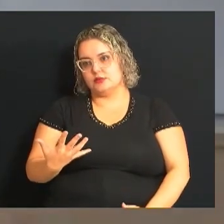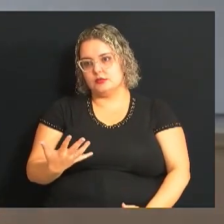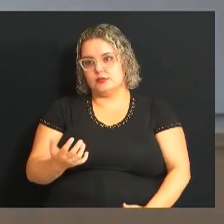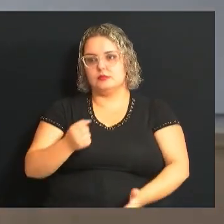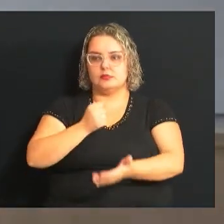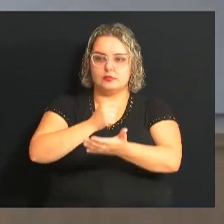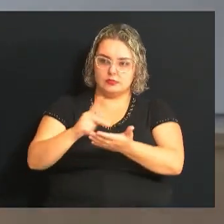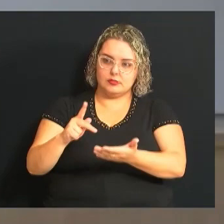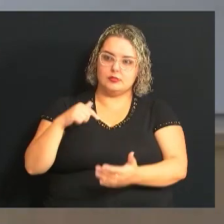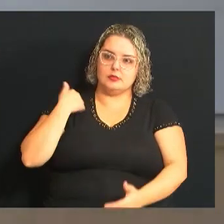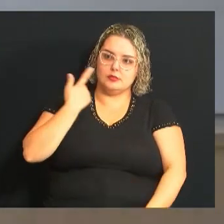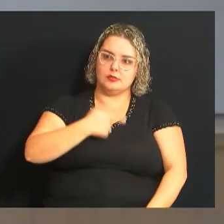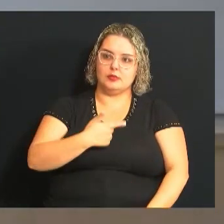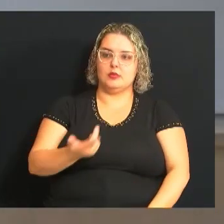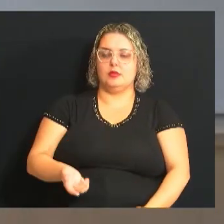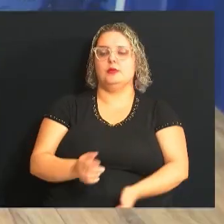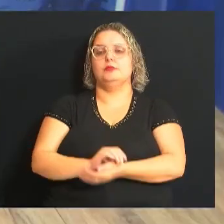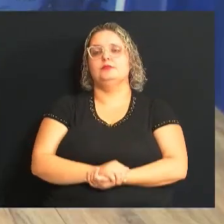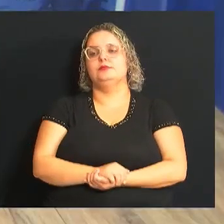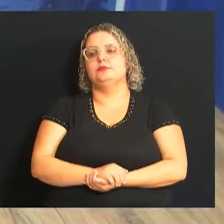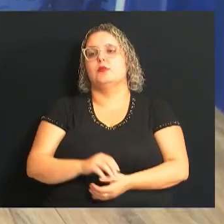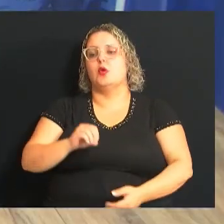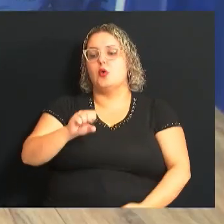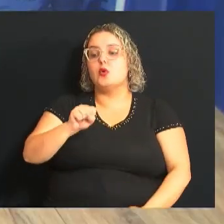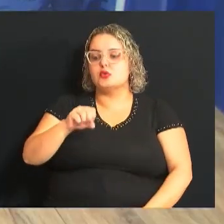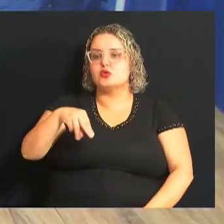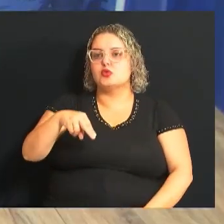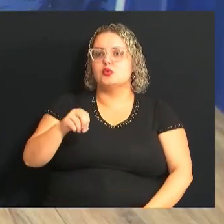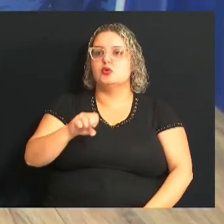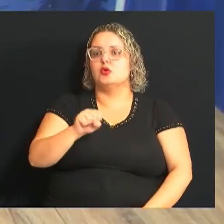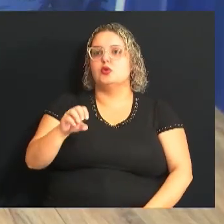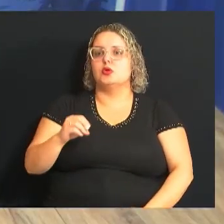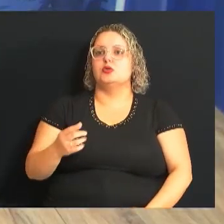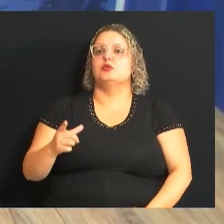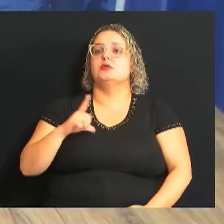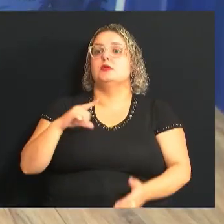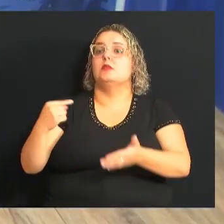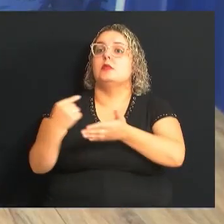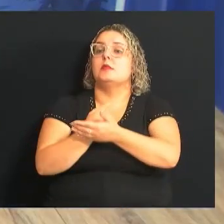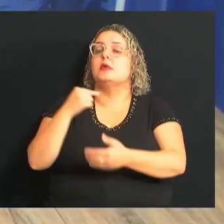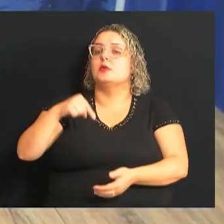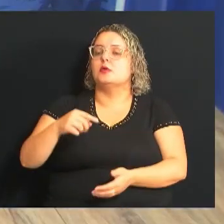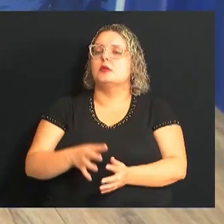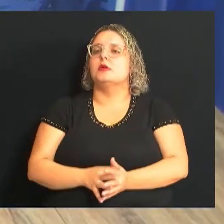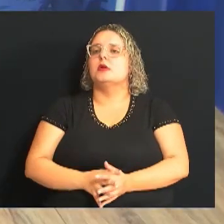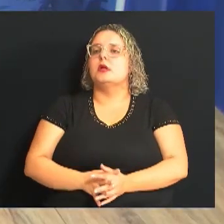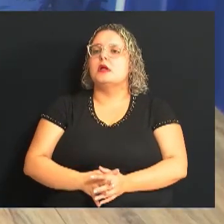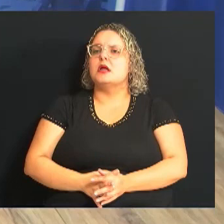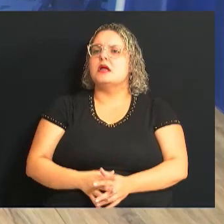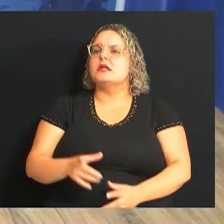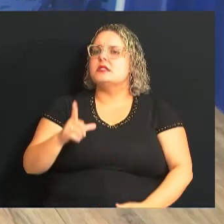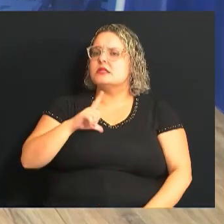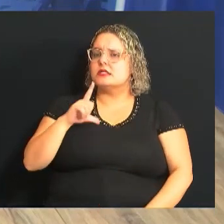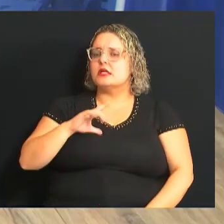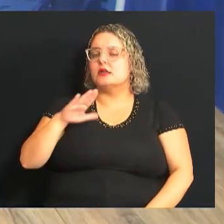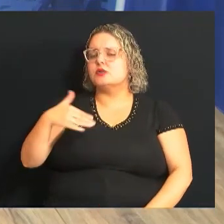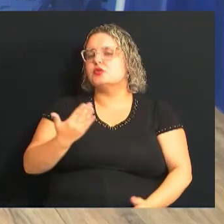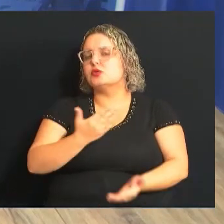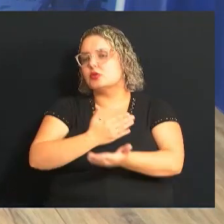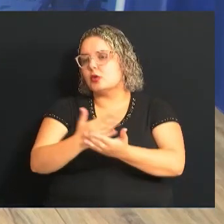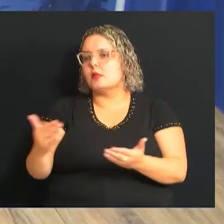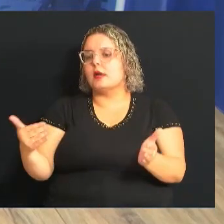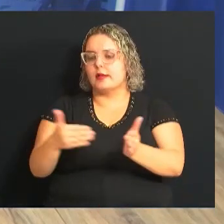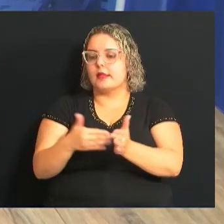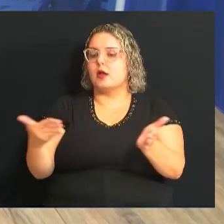aplicativo nossos. Dora, me surgiu aqui um último questionamento. Existe, de quando você iniciou para